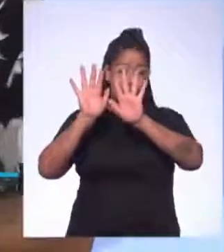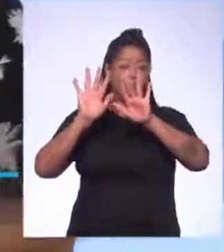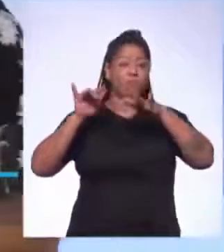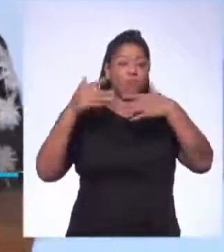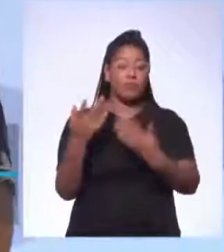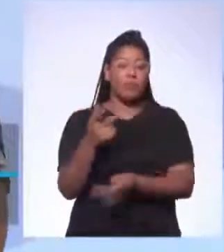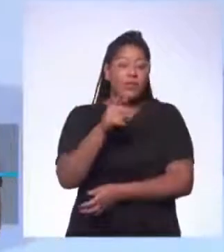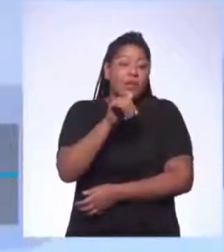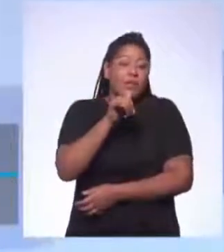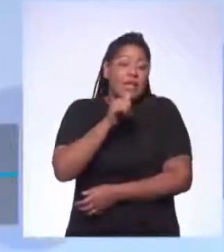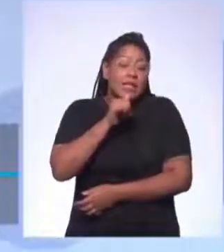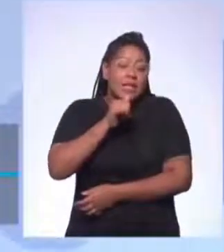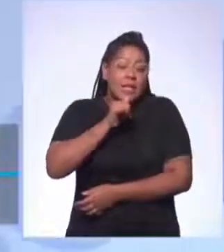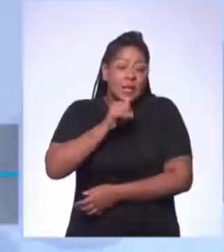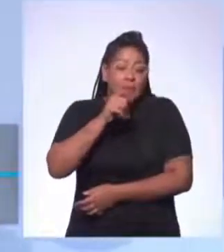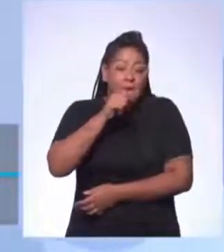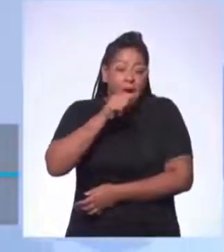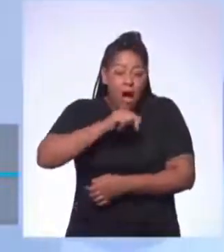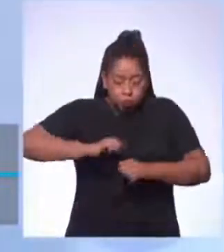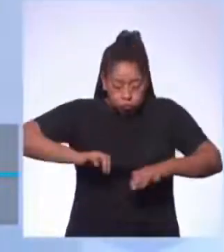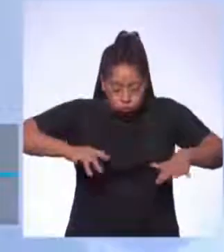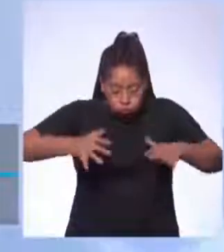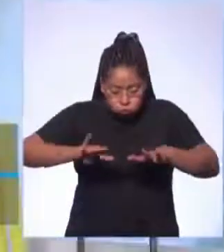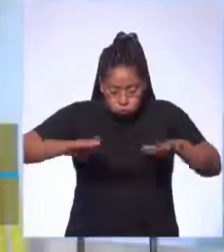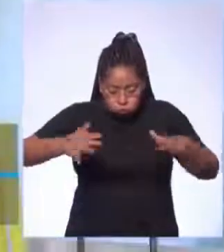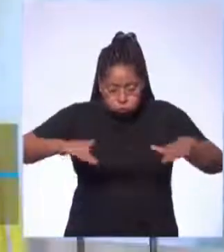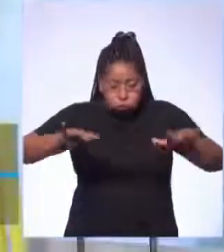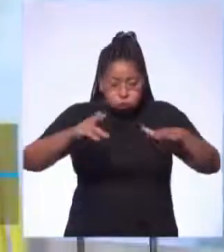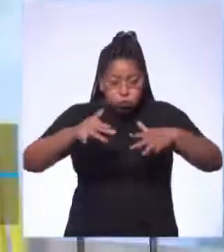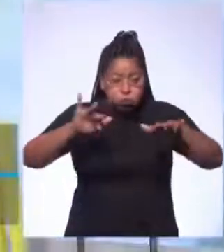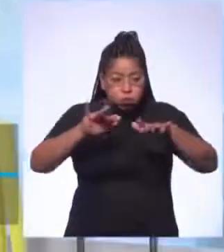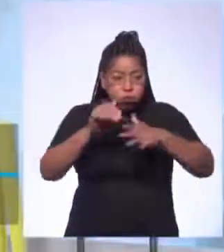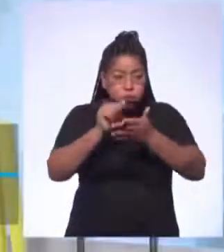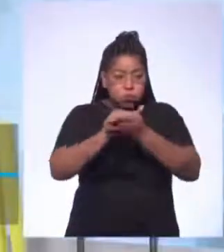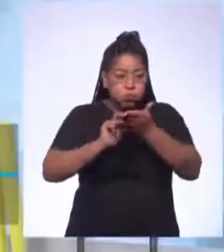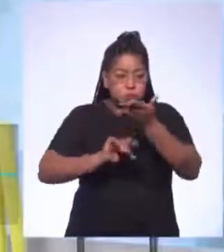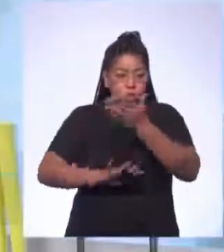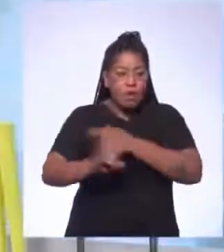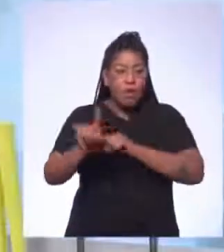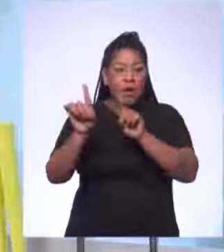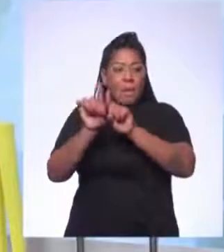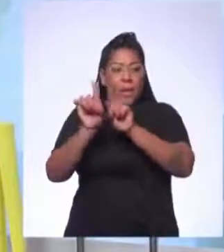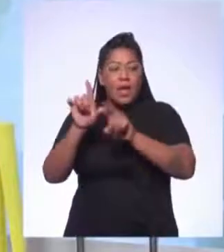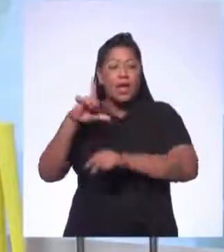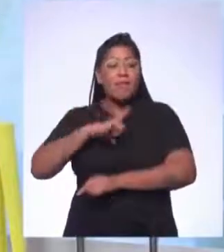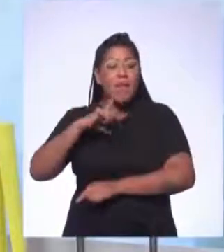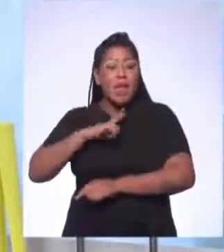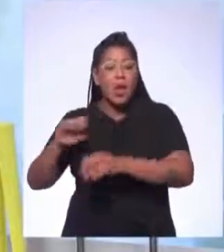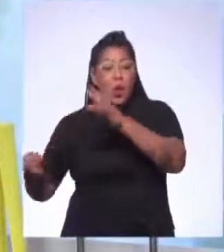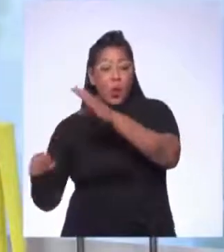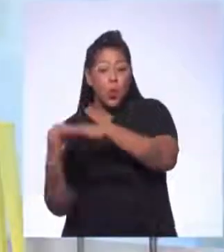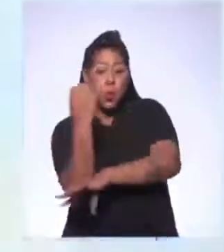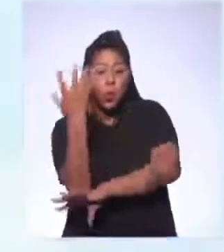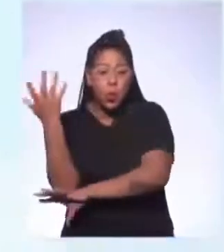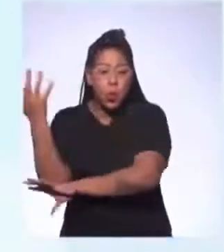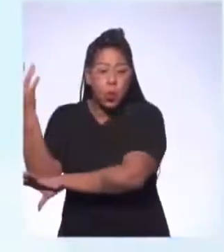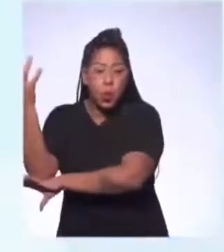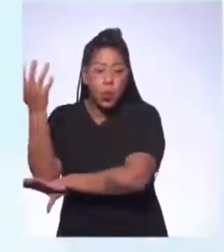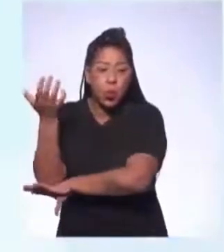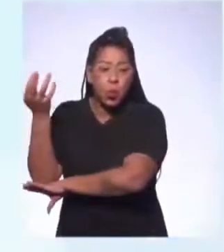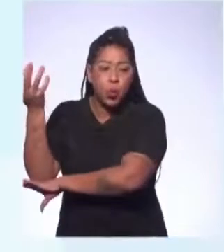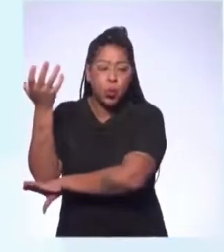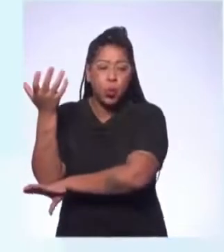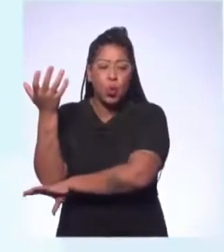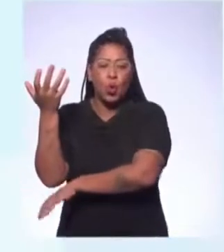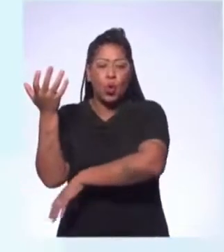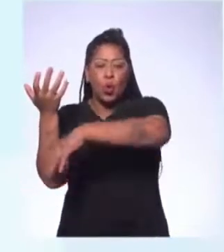por exemplo, as atividades, né, que acontece aqui no decorrer. As plantas, quando realizam a fotossíntese,